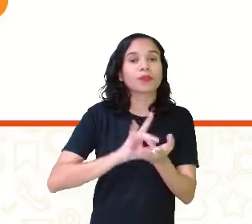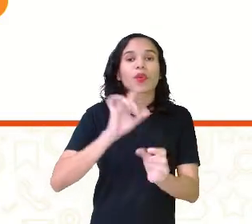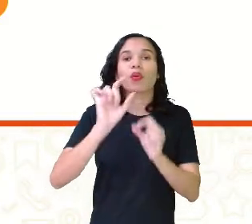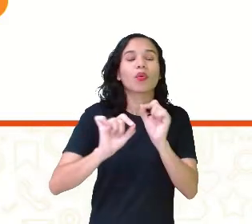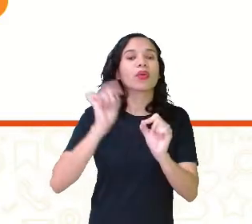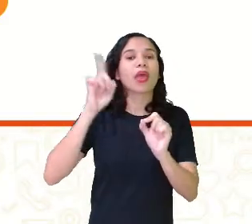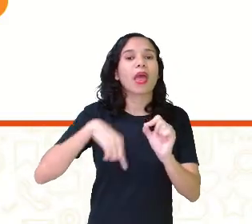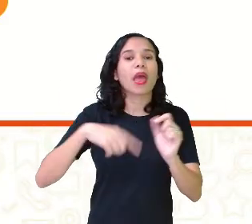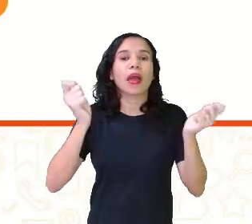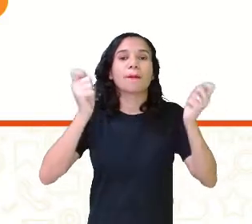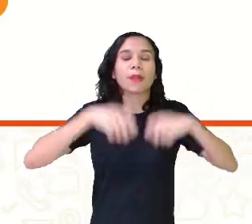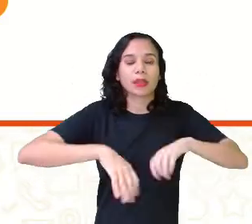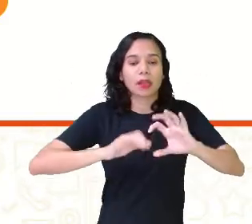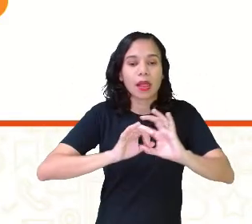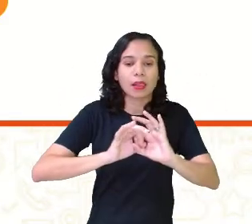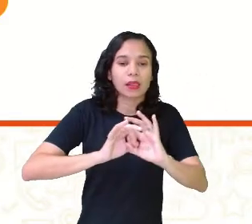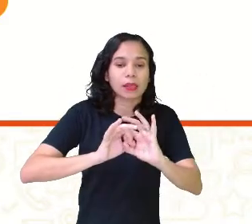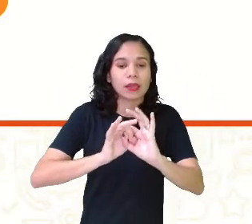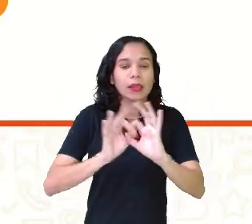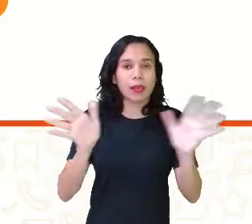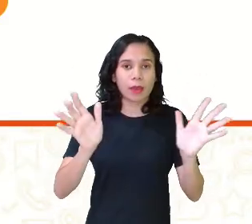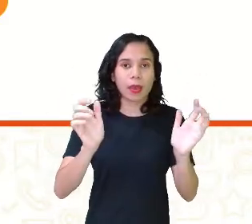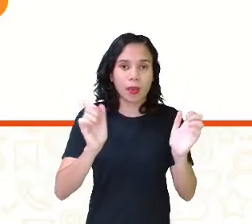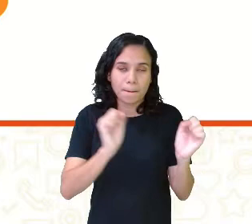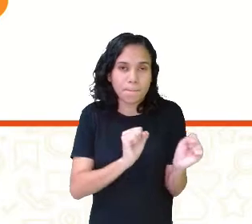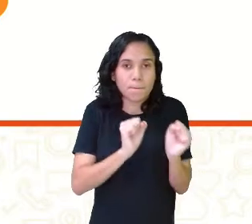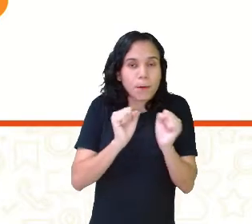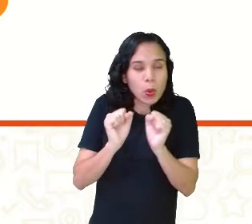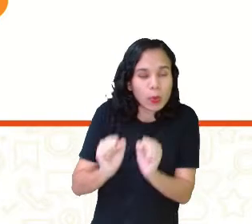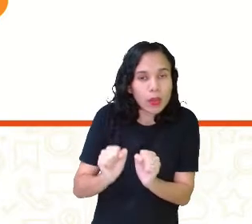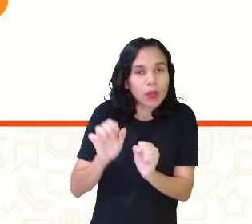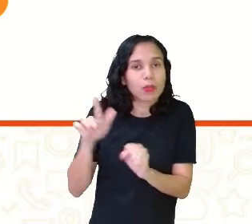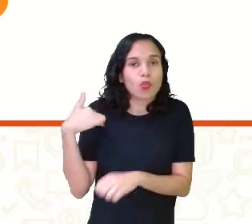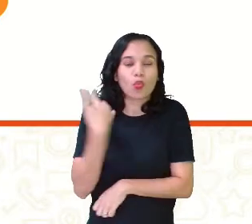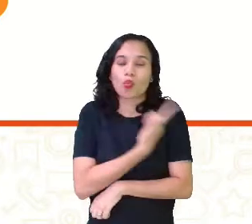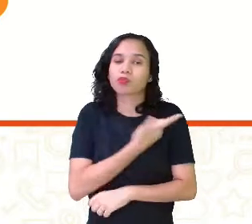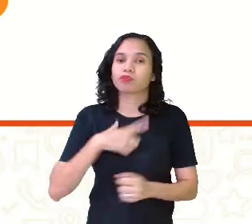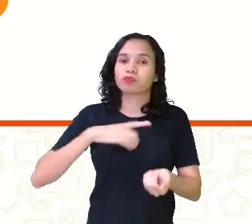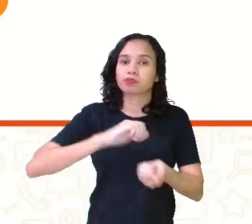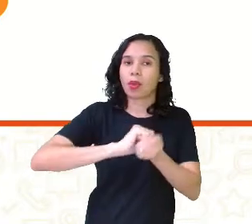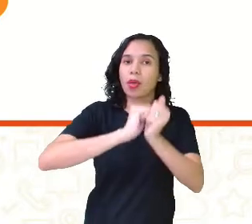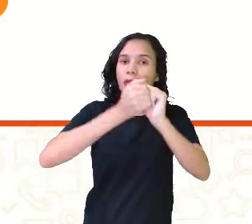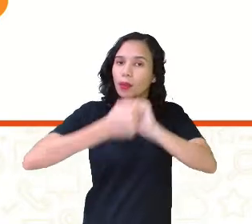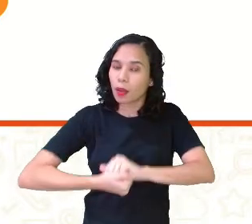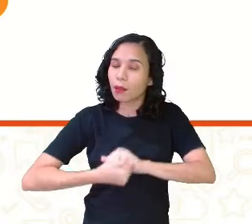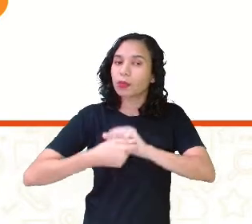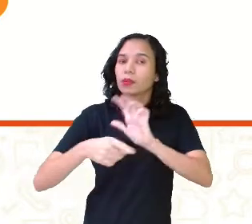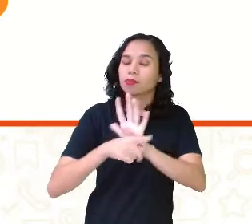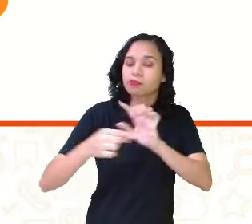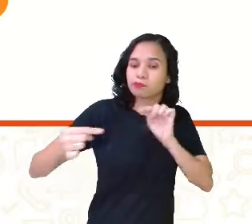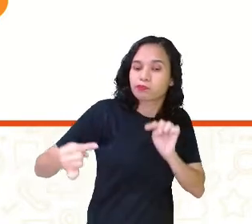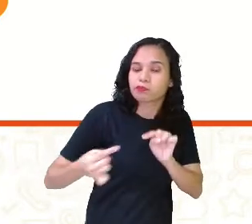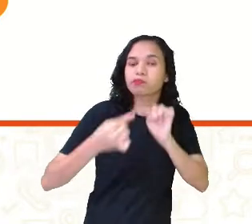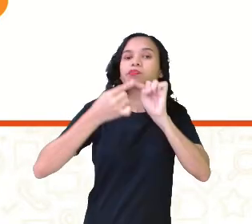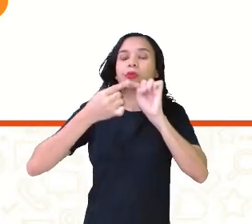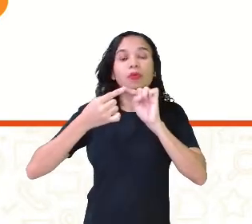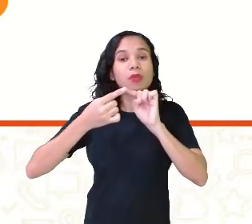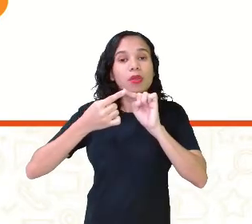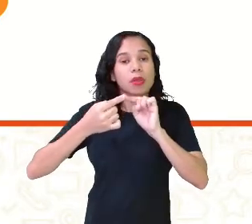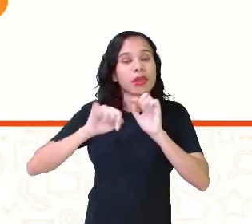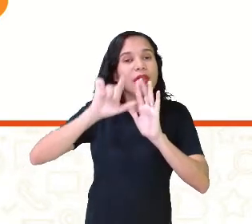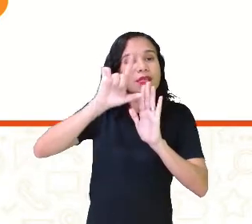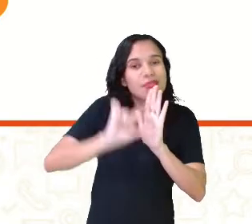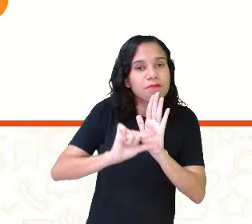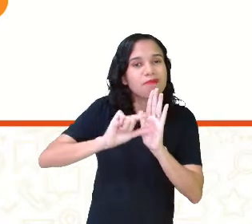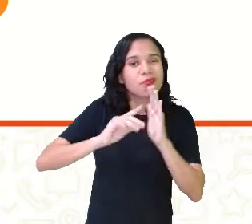dá condição, ela dá possibilidade para que a gente possa fazer adaptações, adequações, que